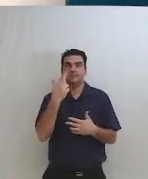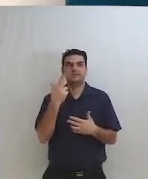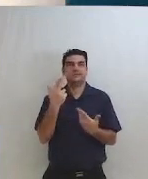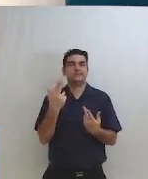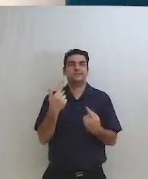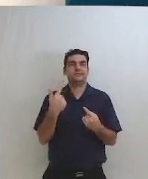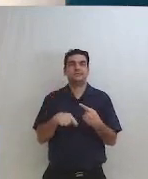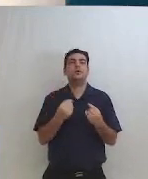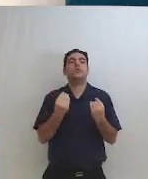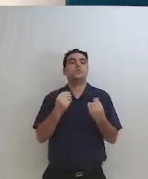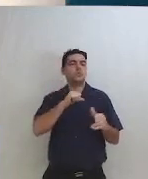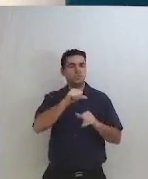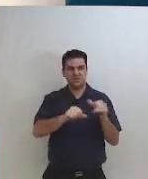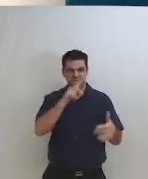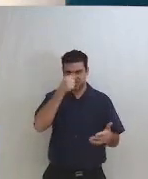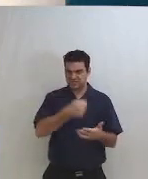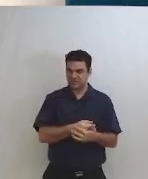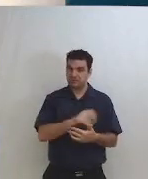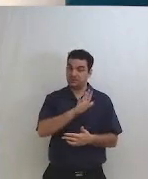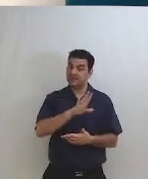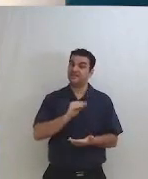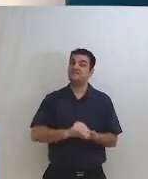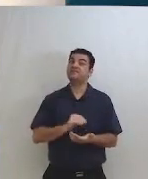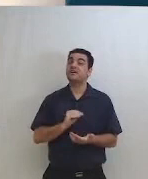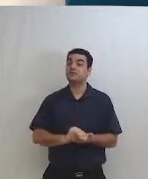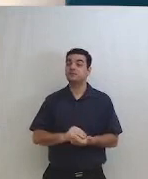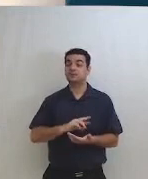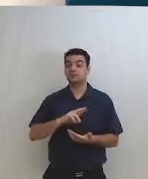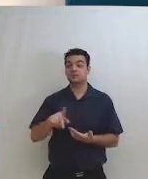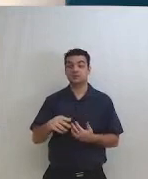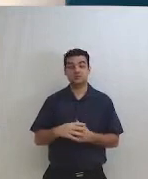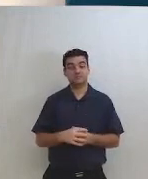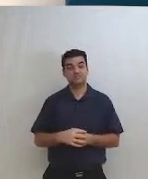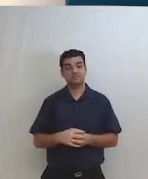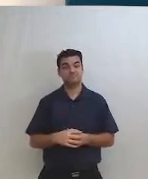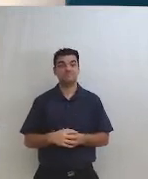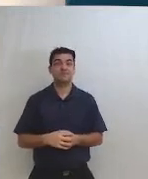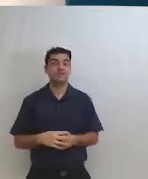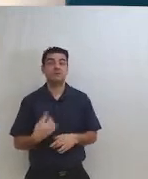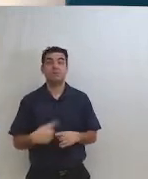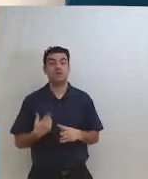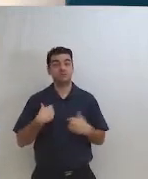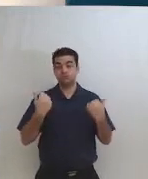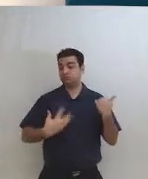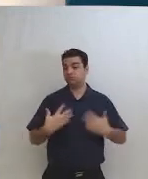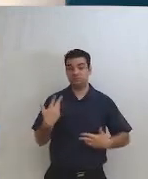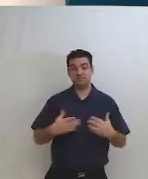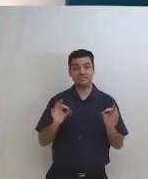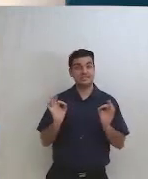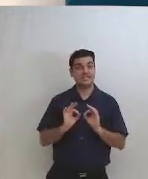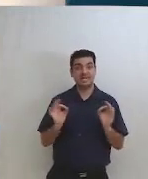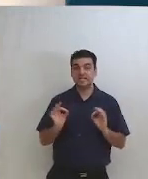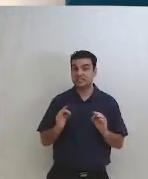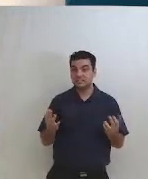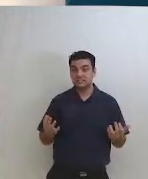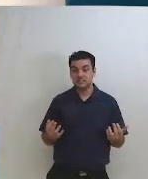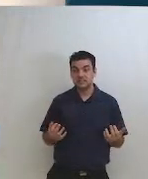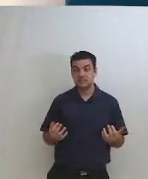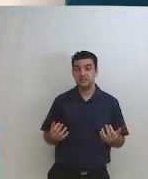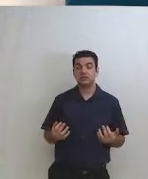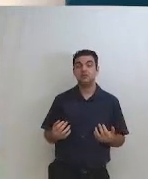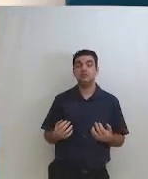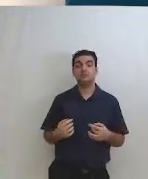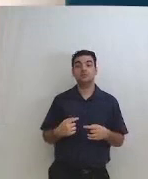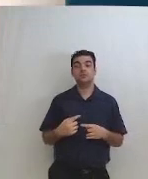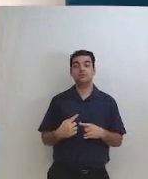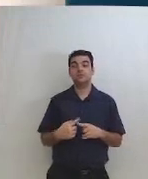recursal, pois a falta de contrariedade permanece incólume, pois a falta de